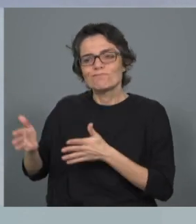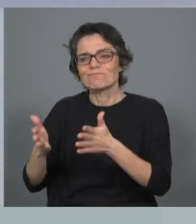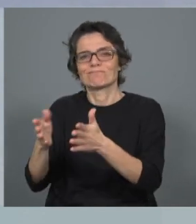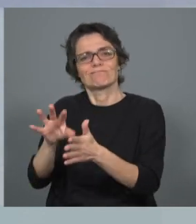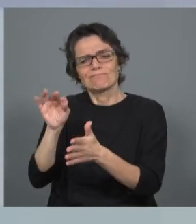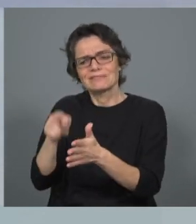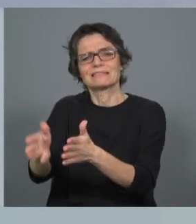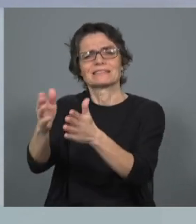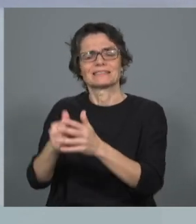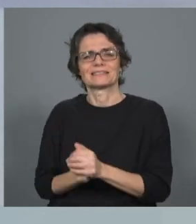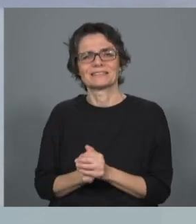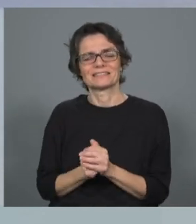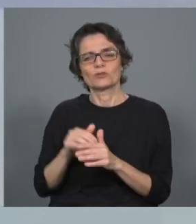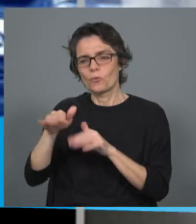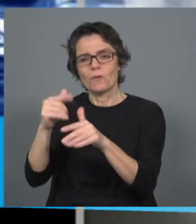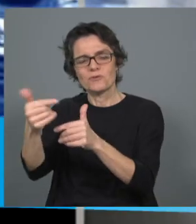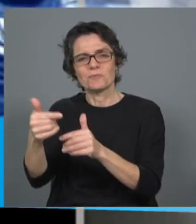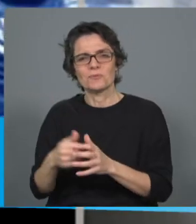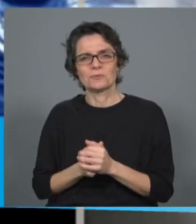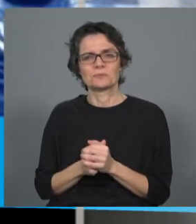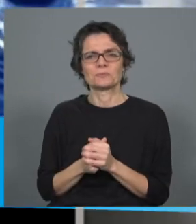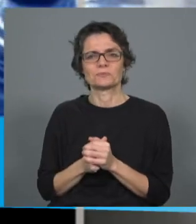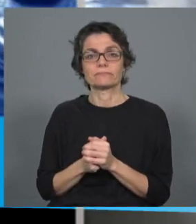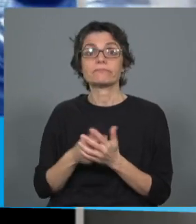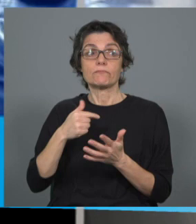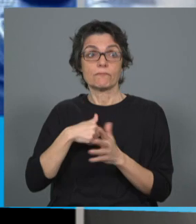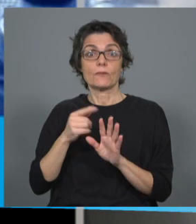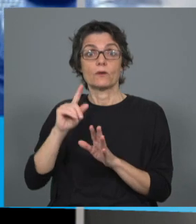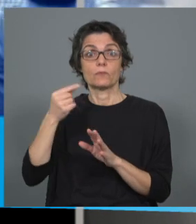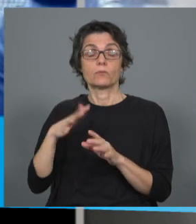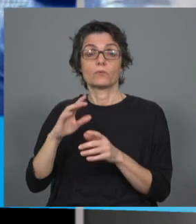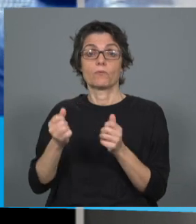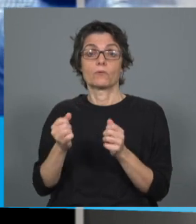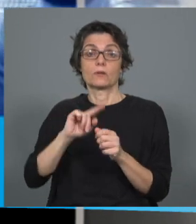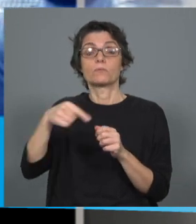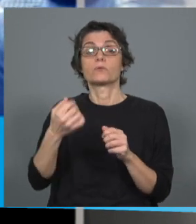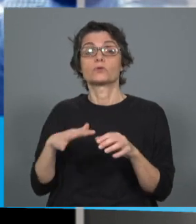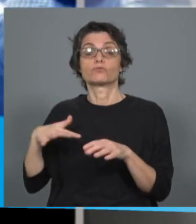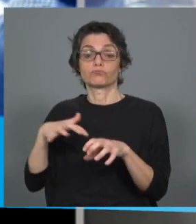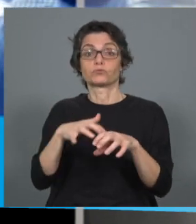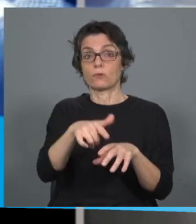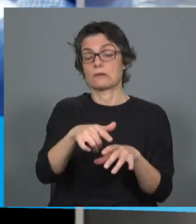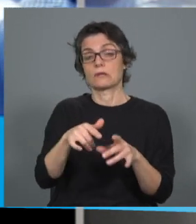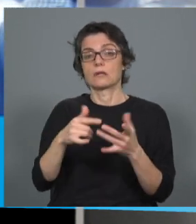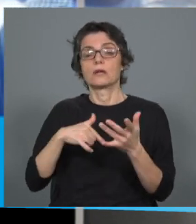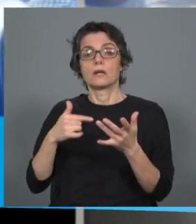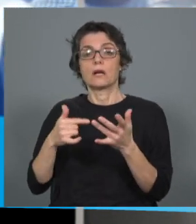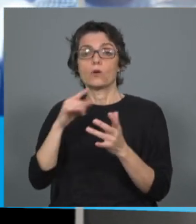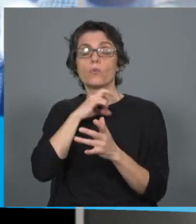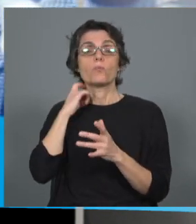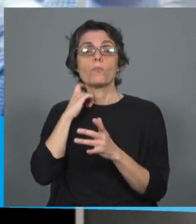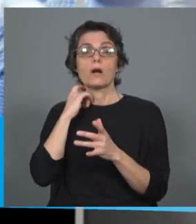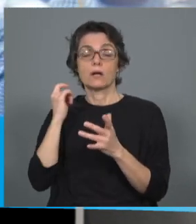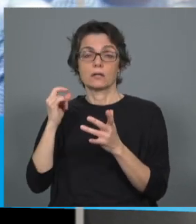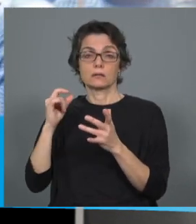em ordem ao sacerdócio? Eu, na altura, quando tive o acidente, já era acompanhado por um padre do seminário, padre Nuno